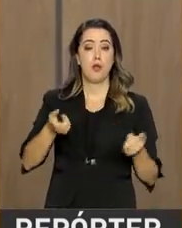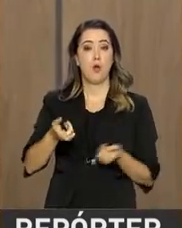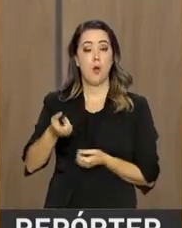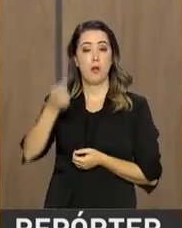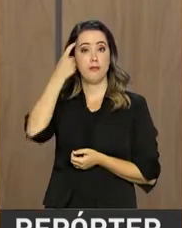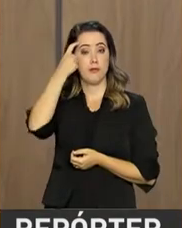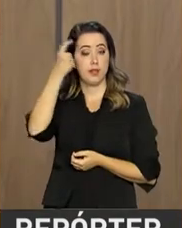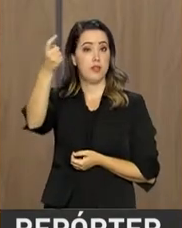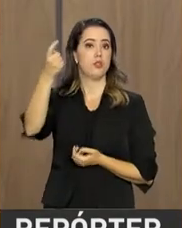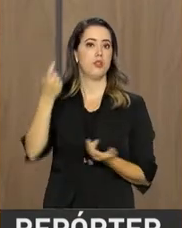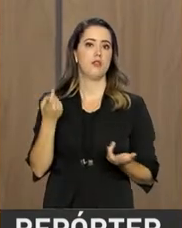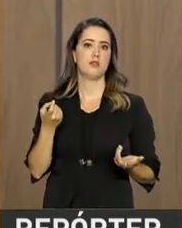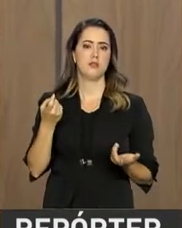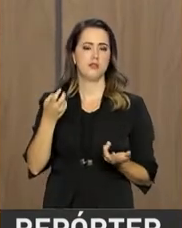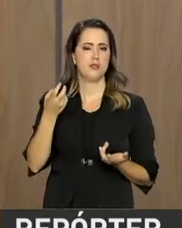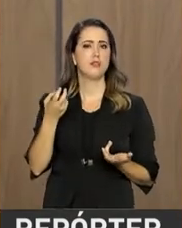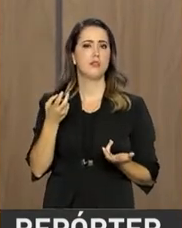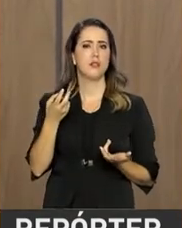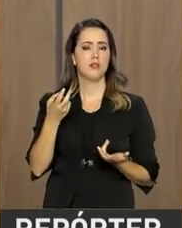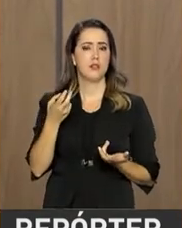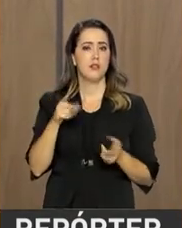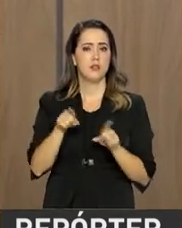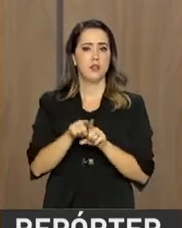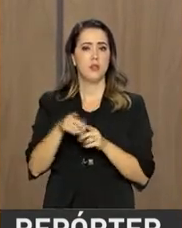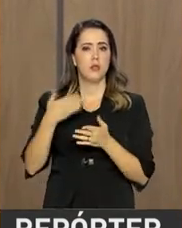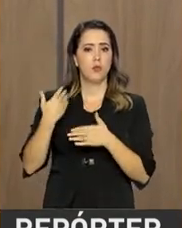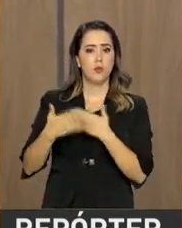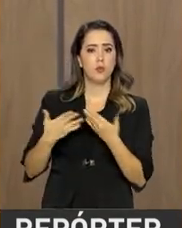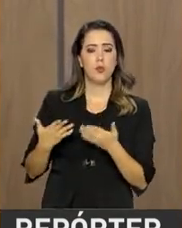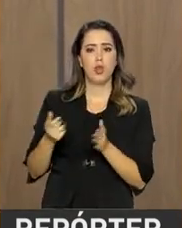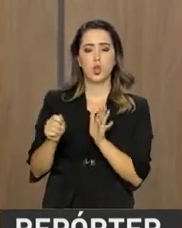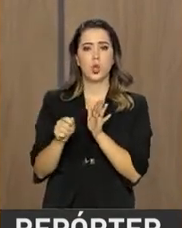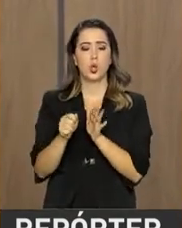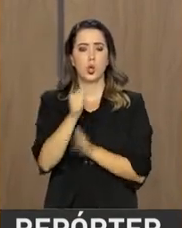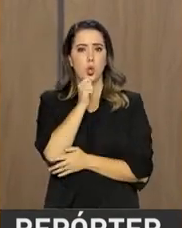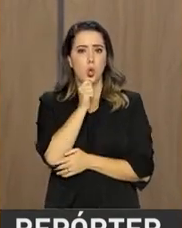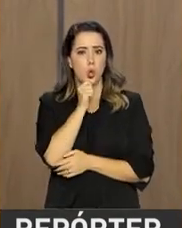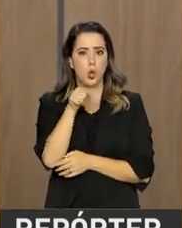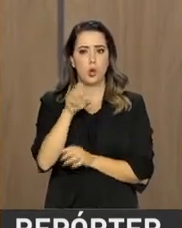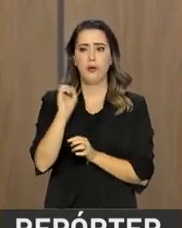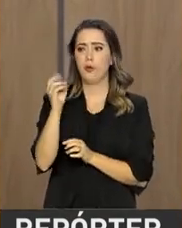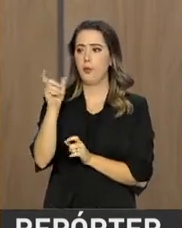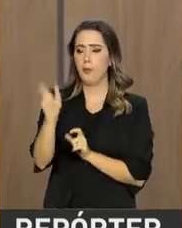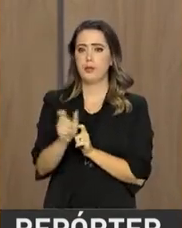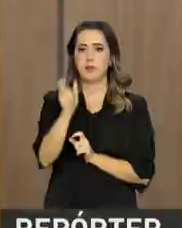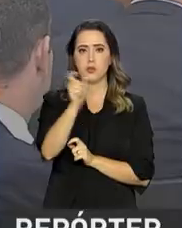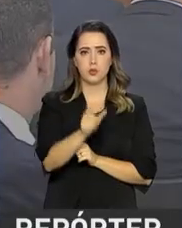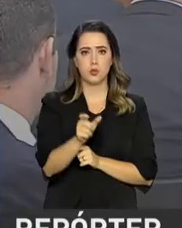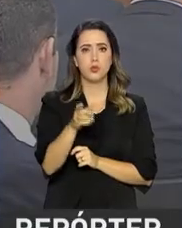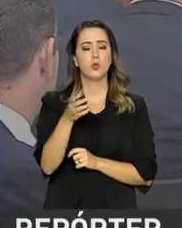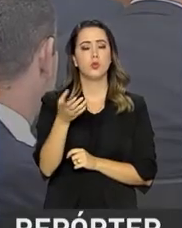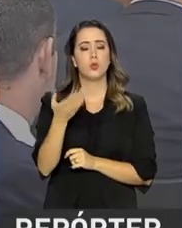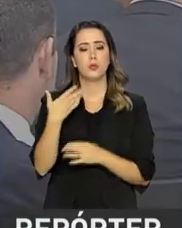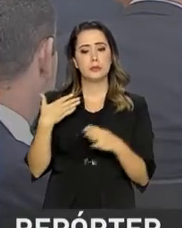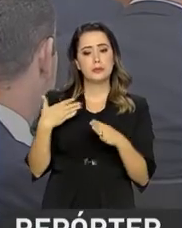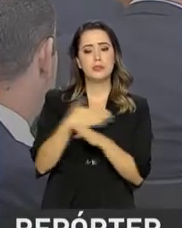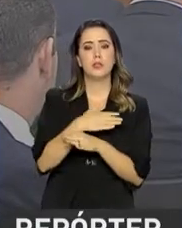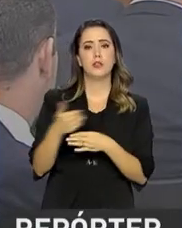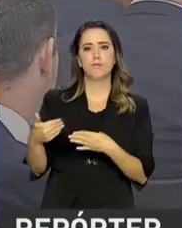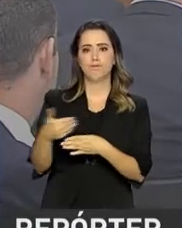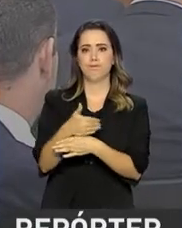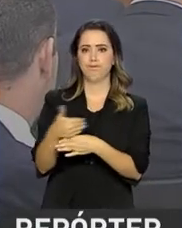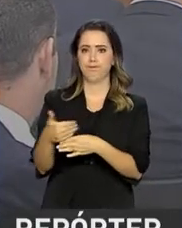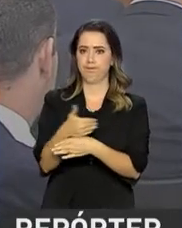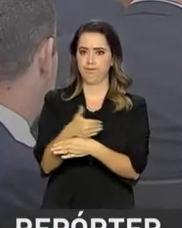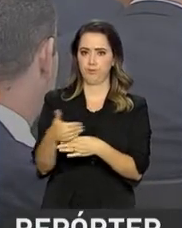narcotráfico, seguir combatiendo a los criminales que se aprovechan de nuestra frontera. A crise política e